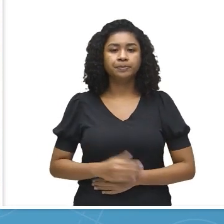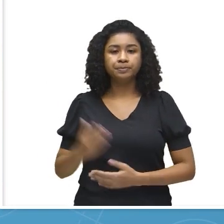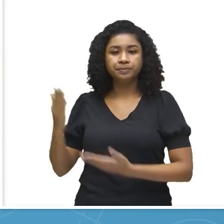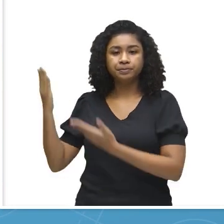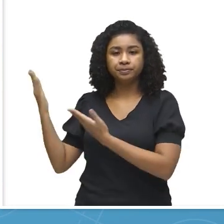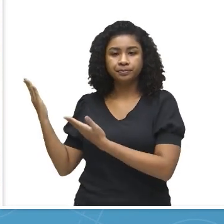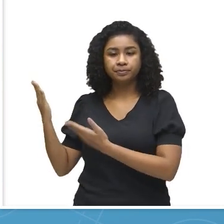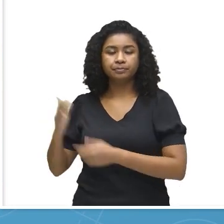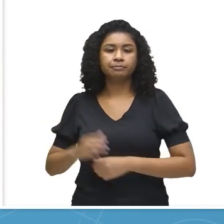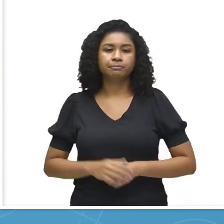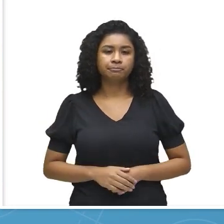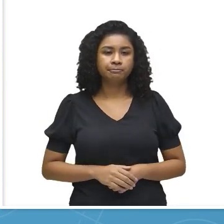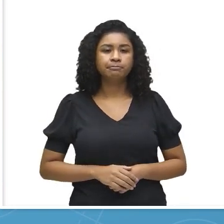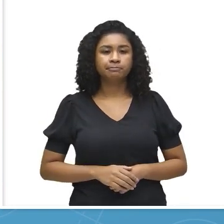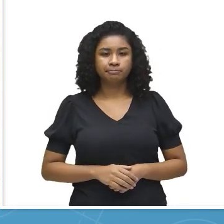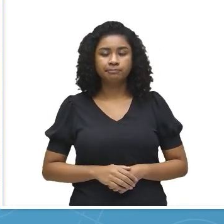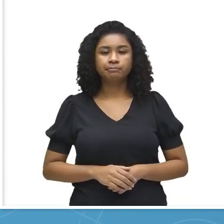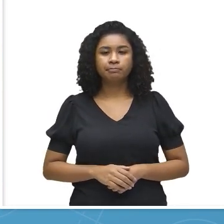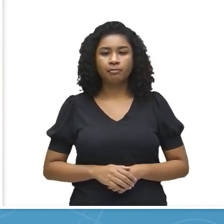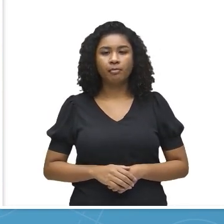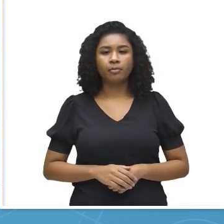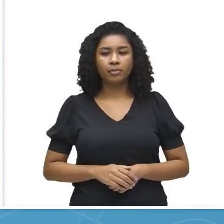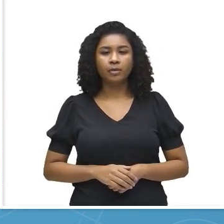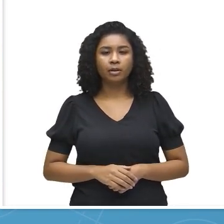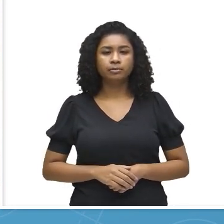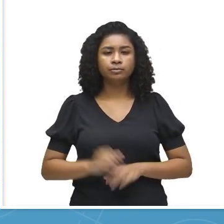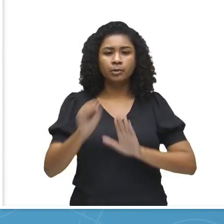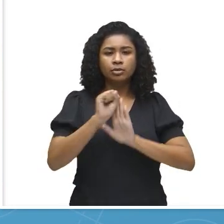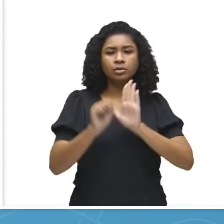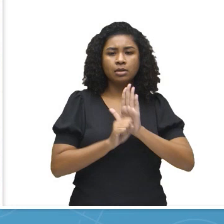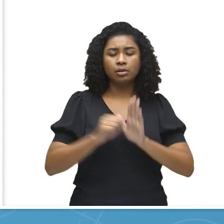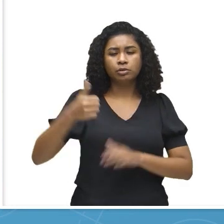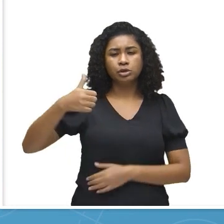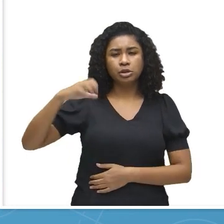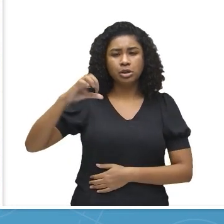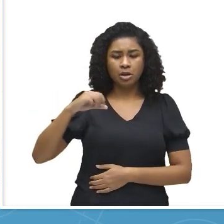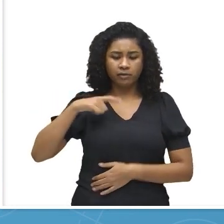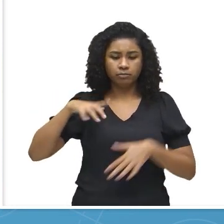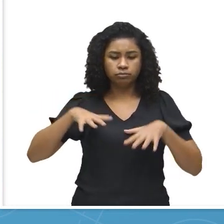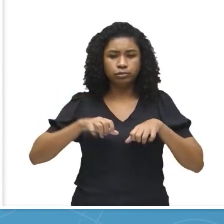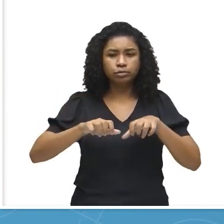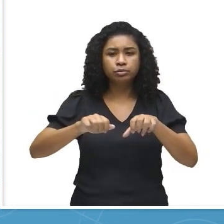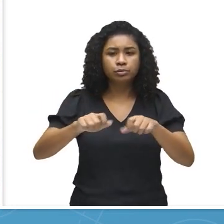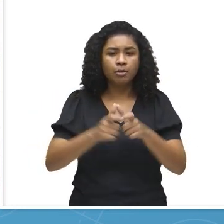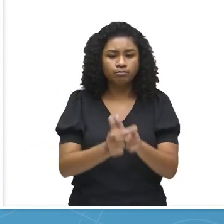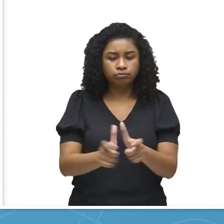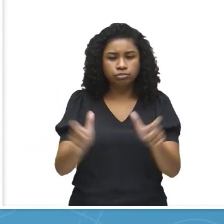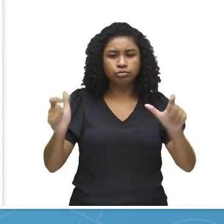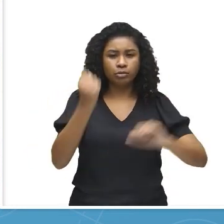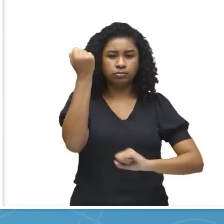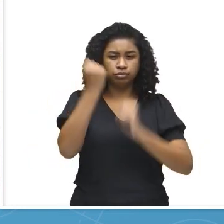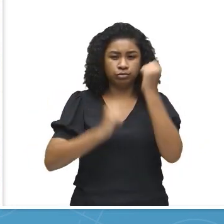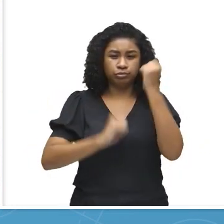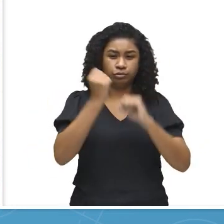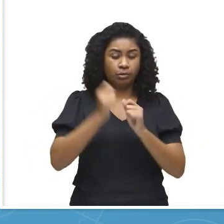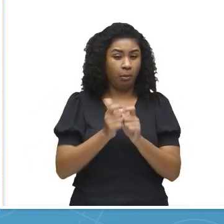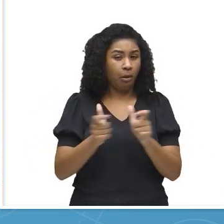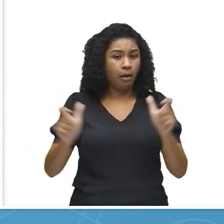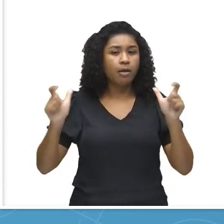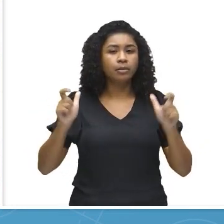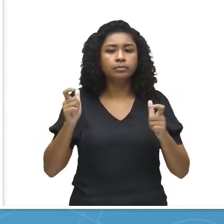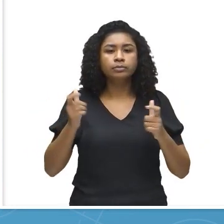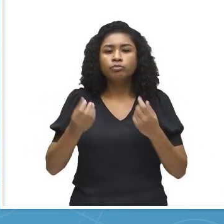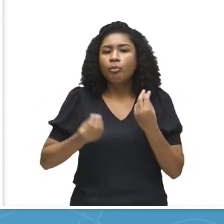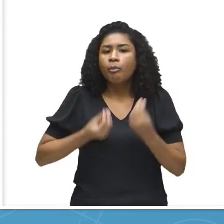expansão neocolonialista do século XIX foi acelerada essencialmente. Aqui a gente vai ter 4 alternativas